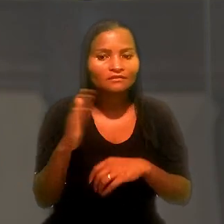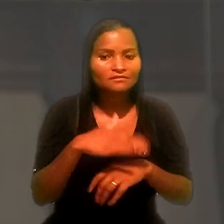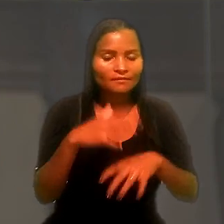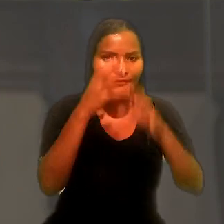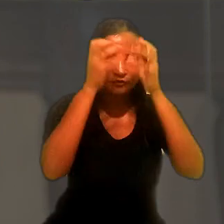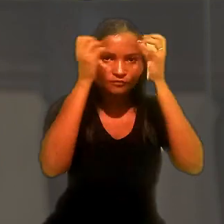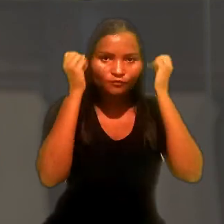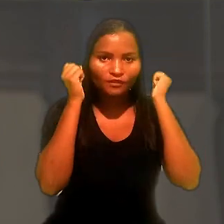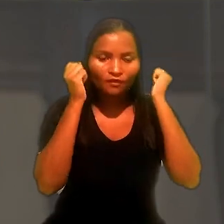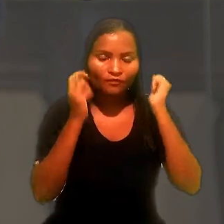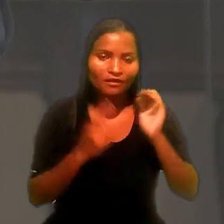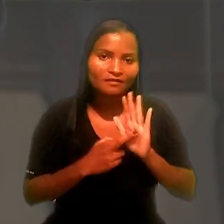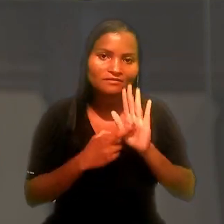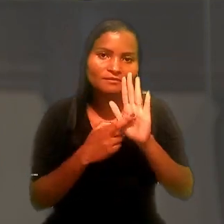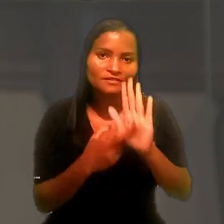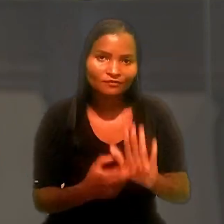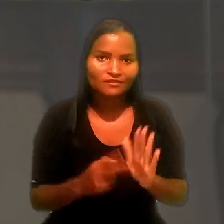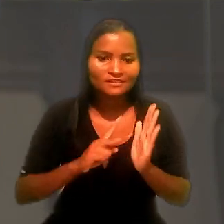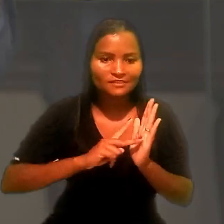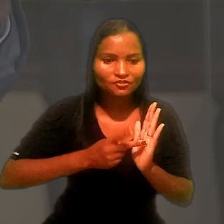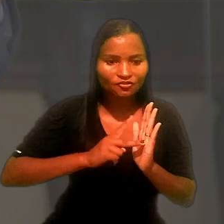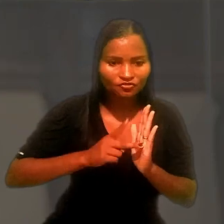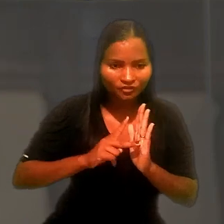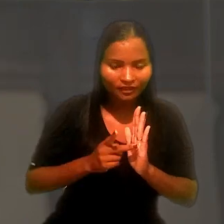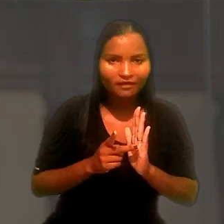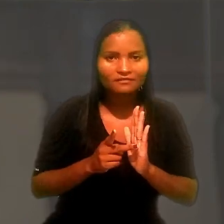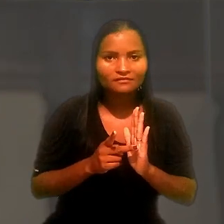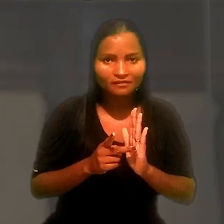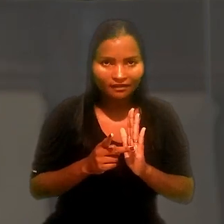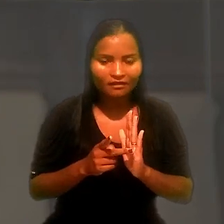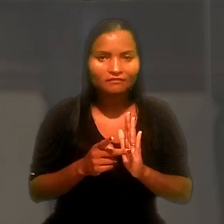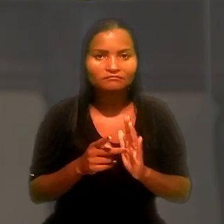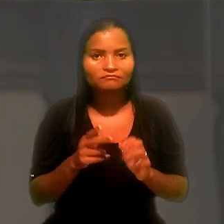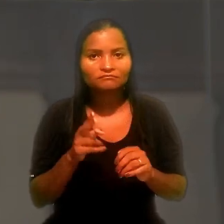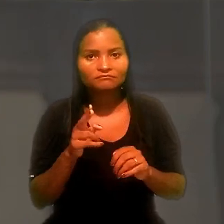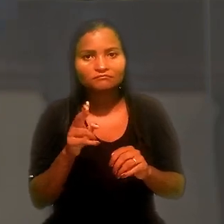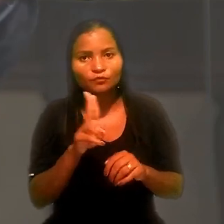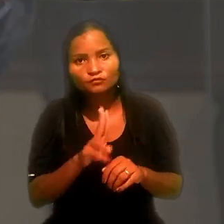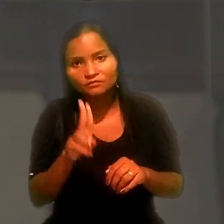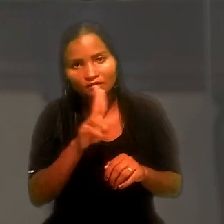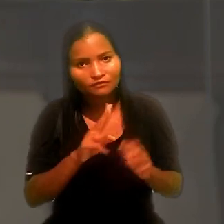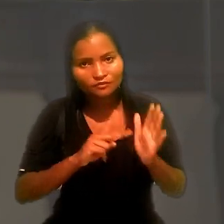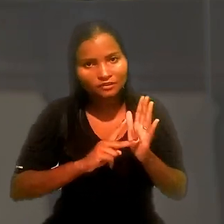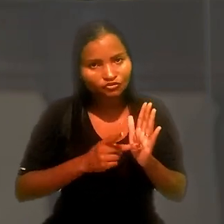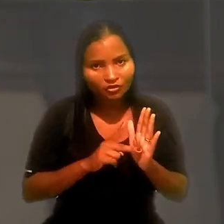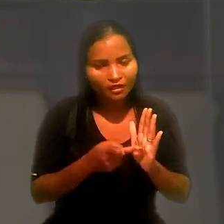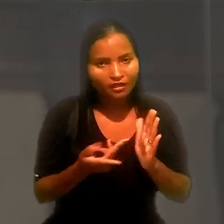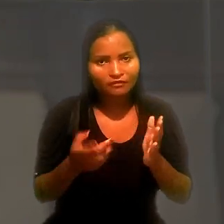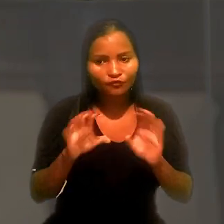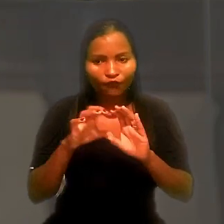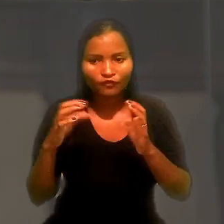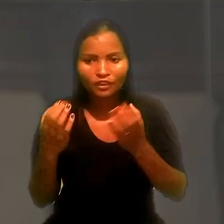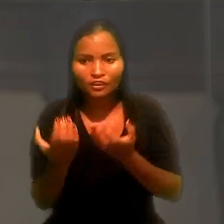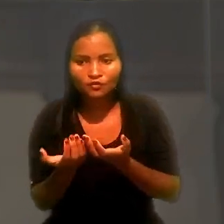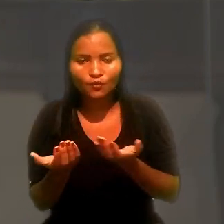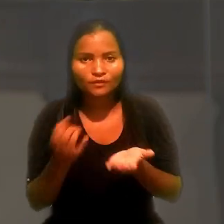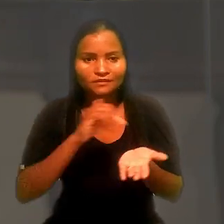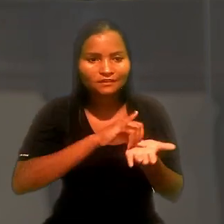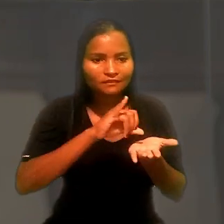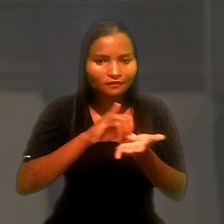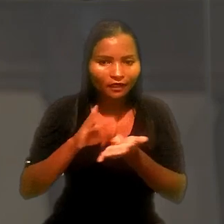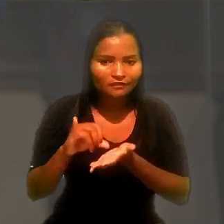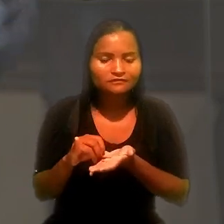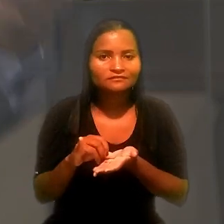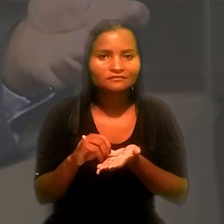trazer para o tribunal as representações sindicais, através de sindicatos, confederações e